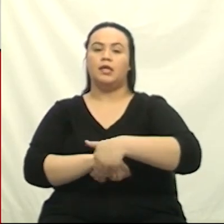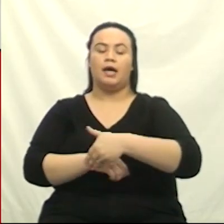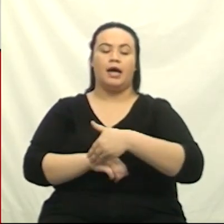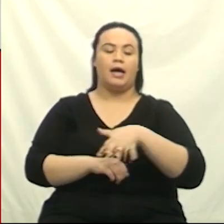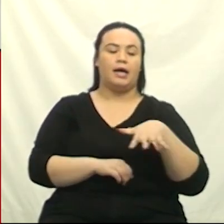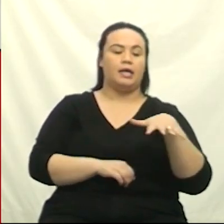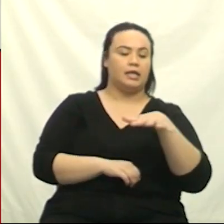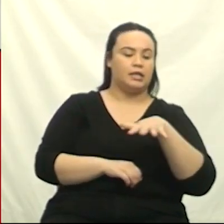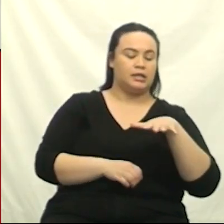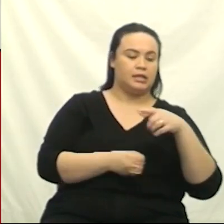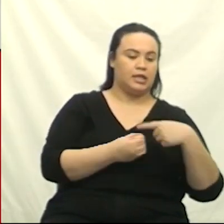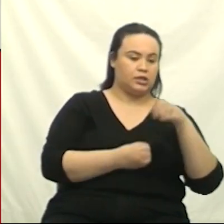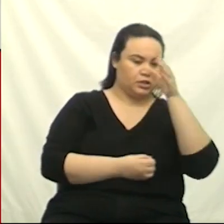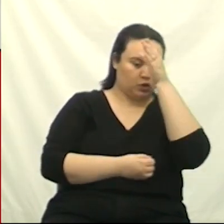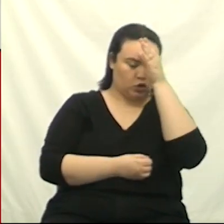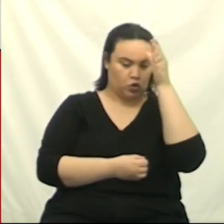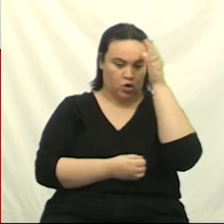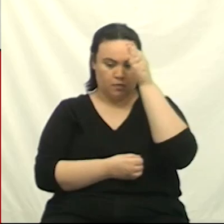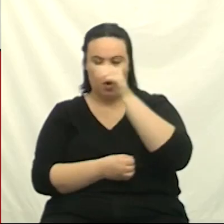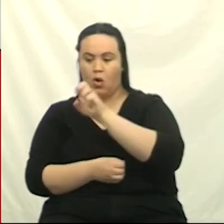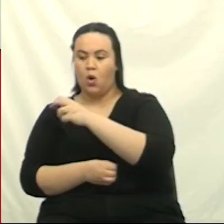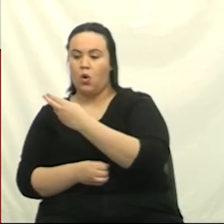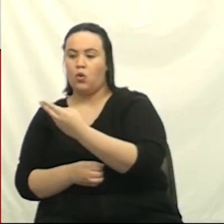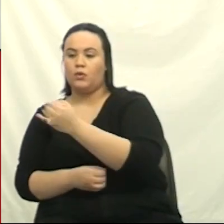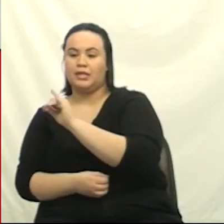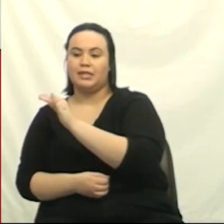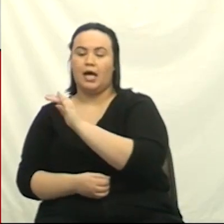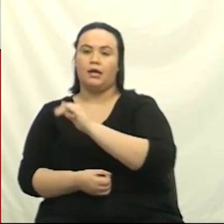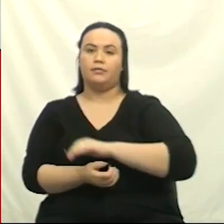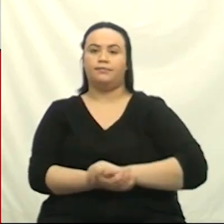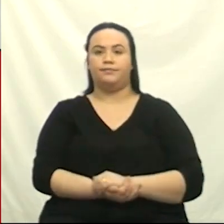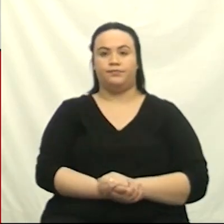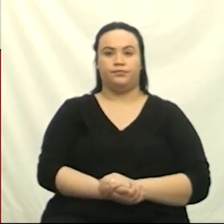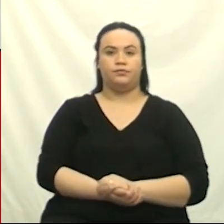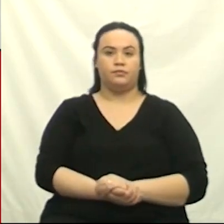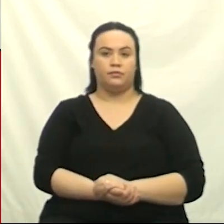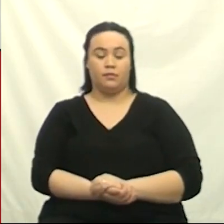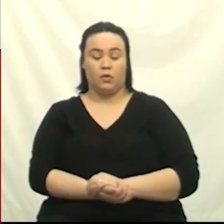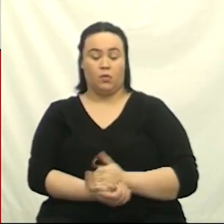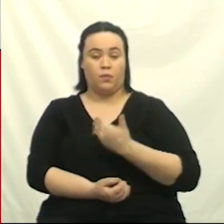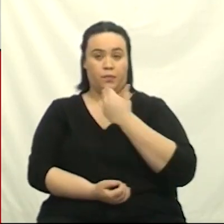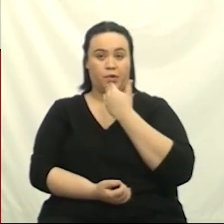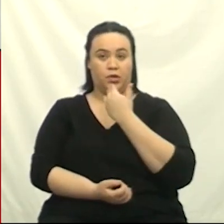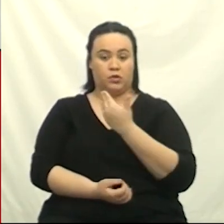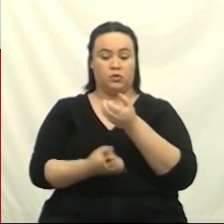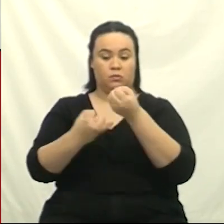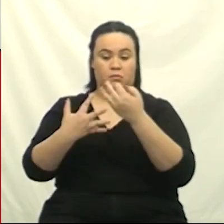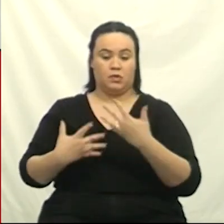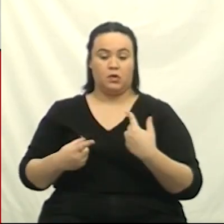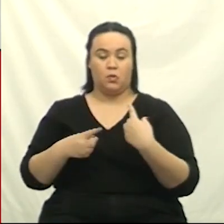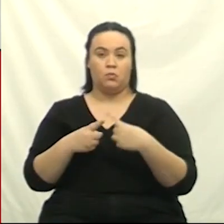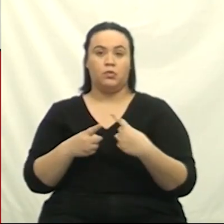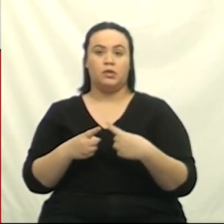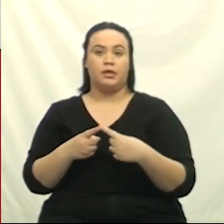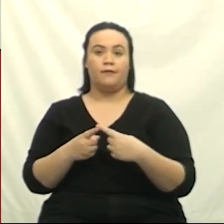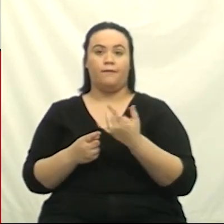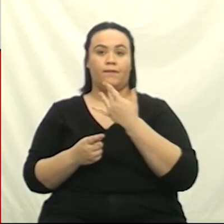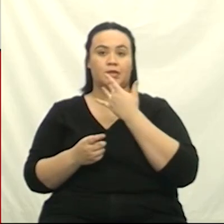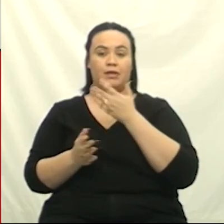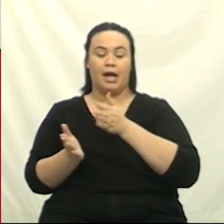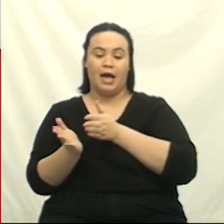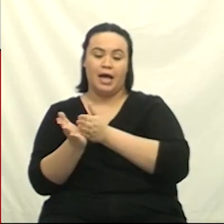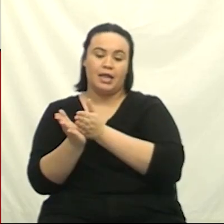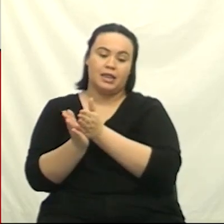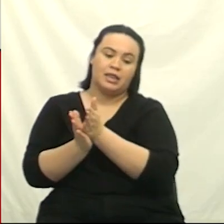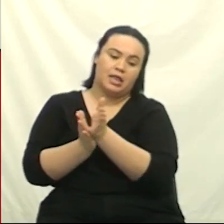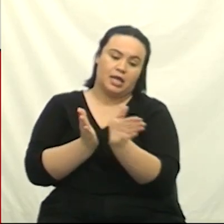Missara anterior à entrada do condomínio Bem Vivere a demanda se justifica a fim de facilitar a entrada e